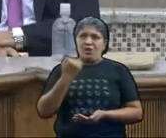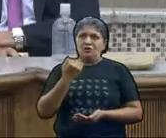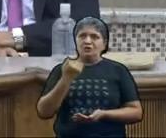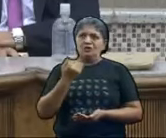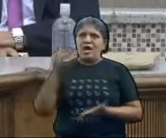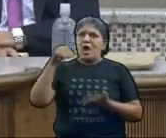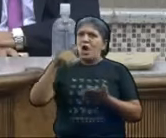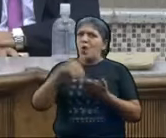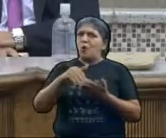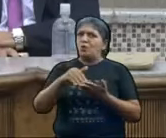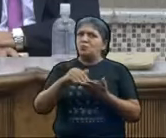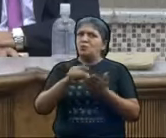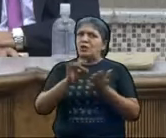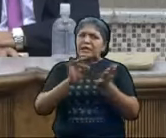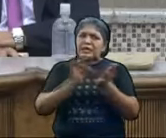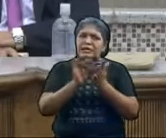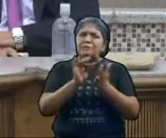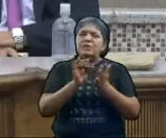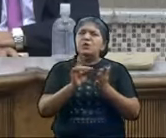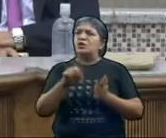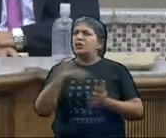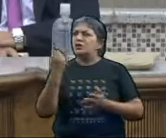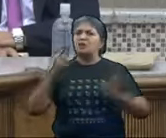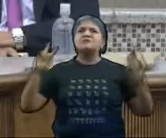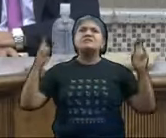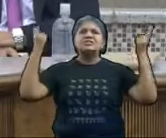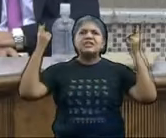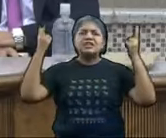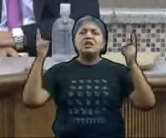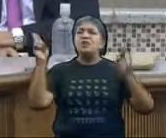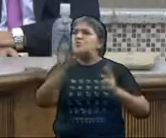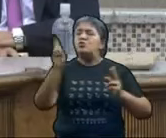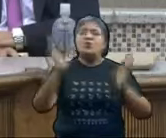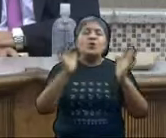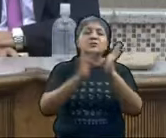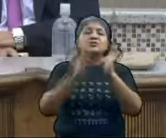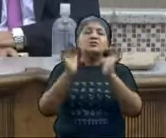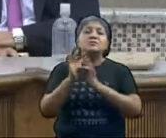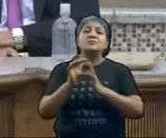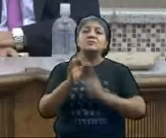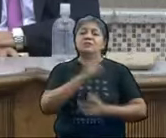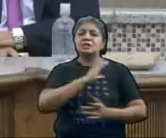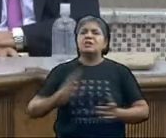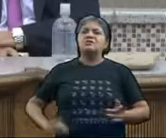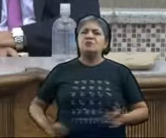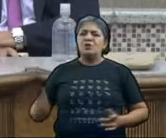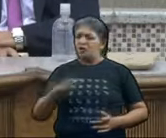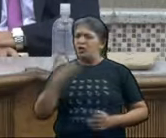nós venceremos em nome de Jesus Cristo. Nós haveremos de vencer esta morte.